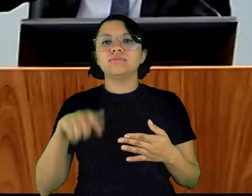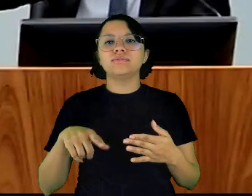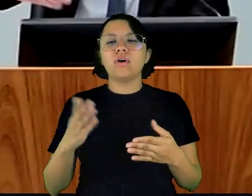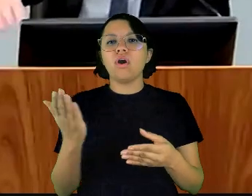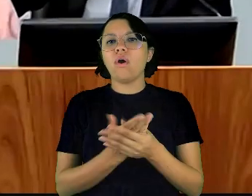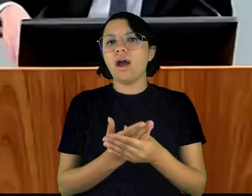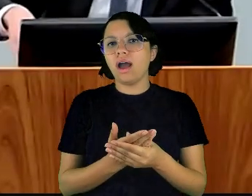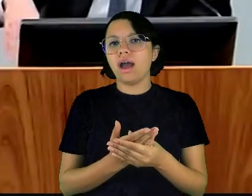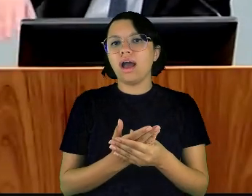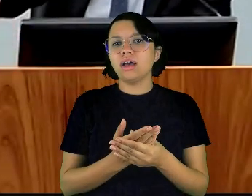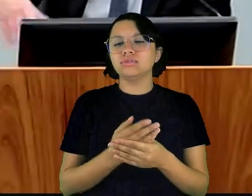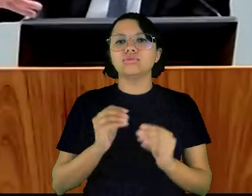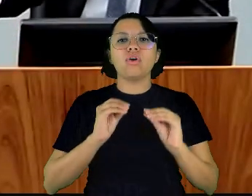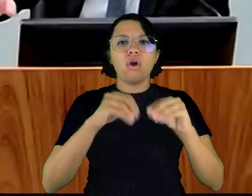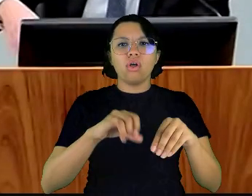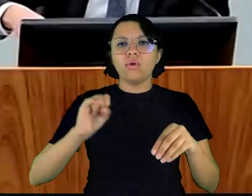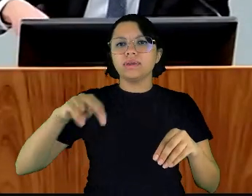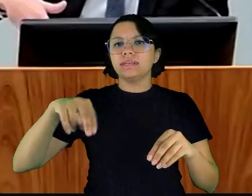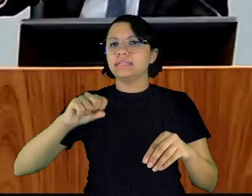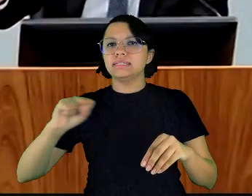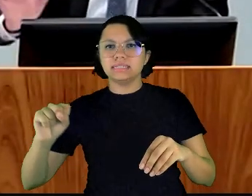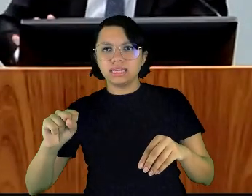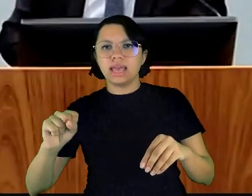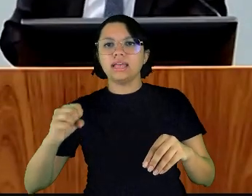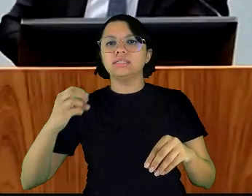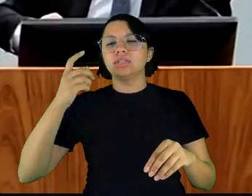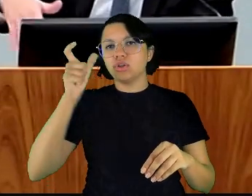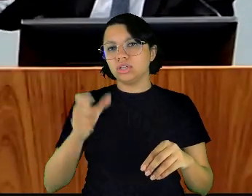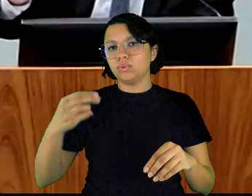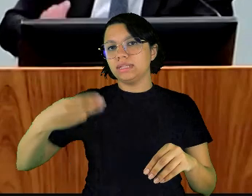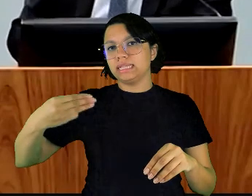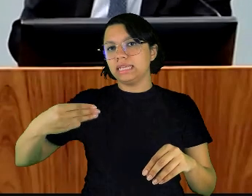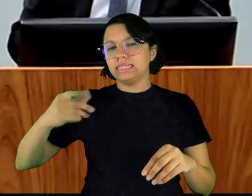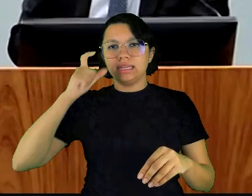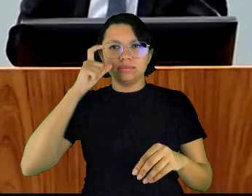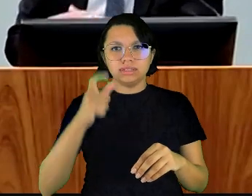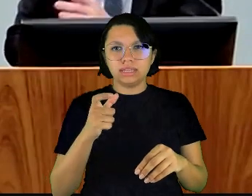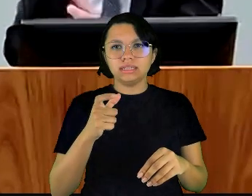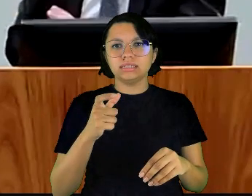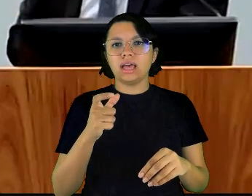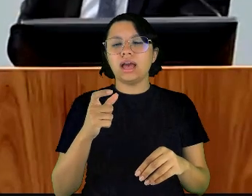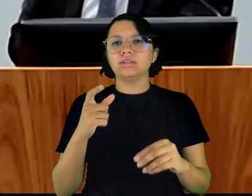o INSS ali no processo trabalhista como terceiro interessado,